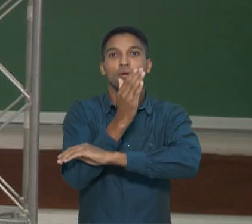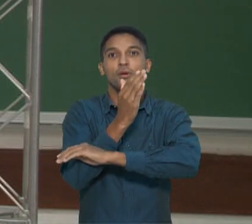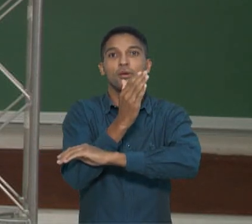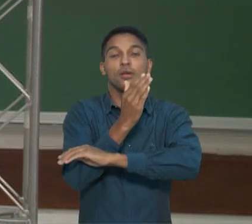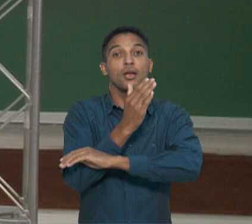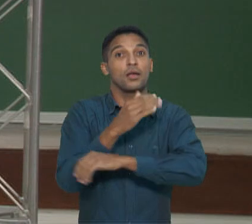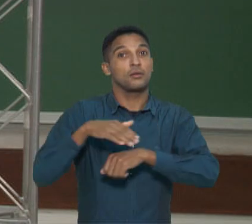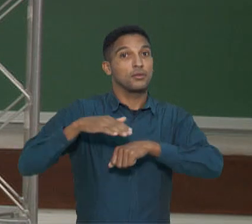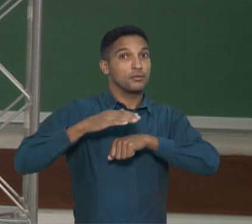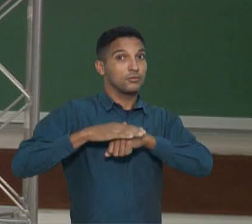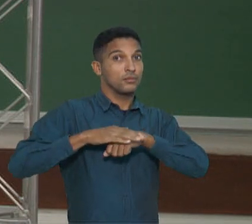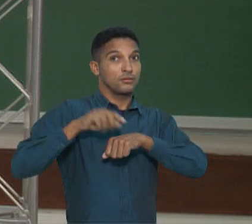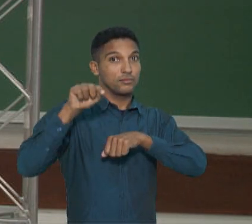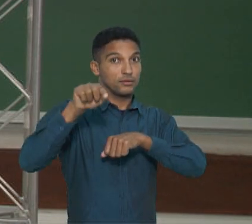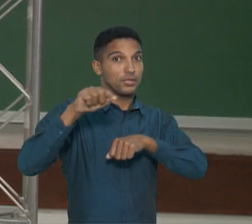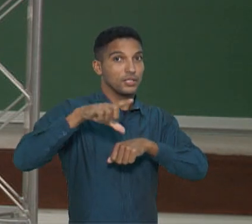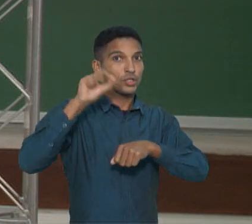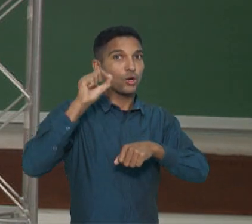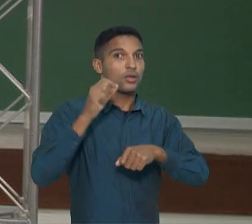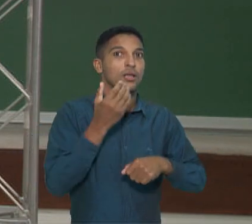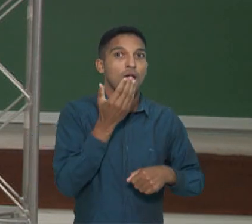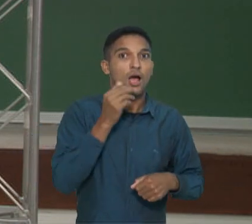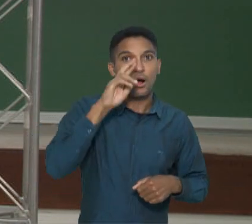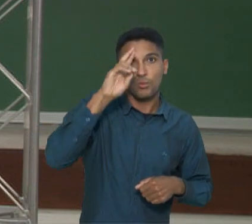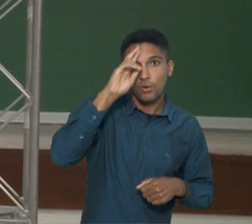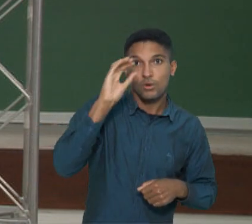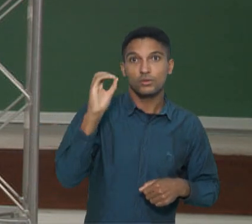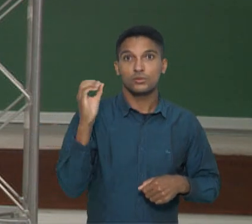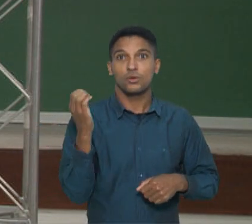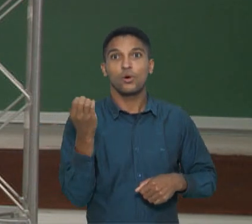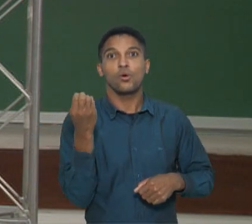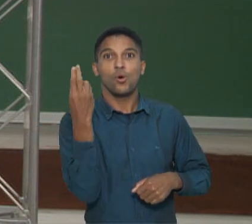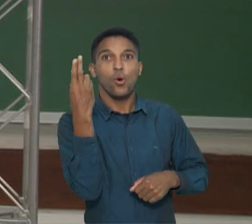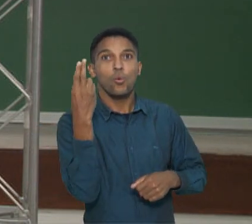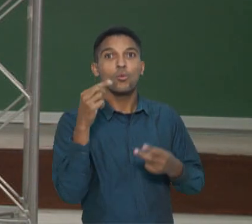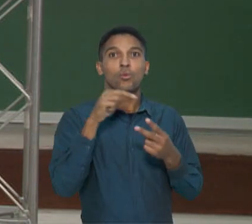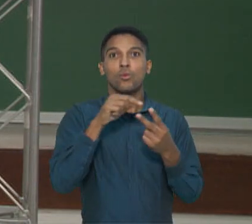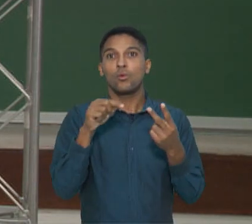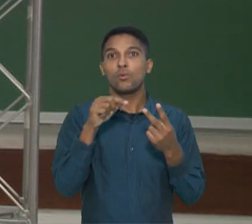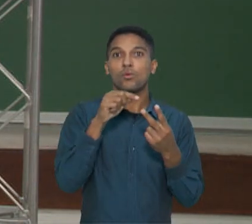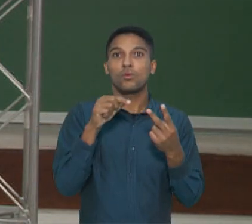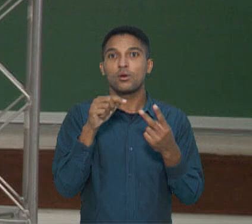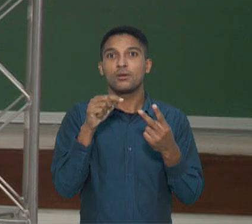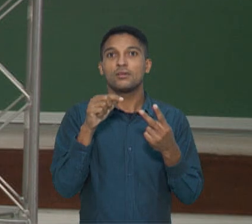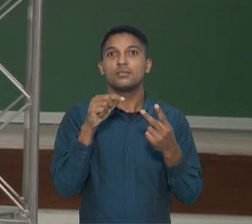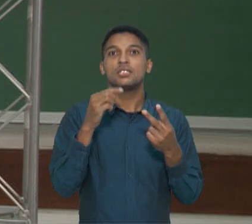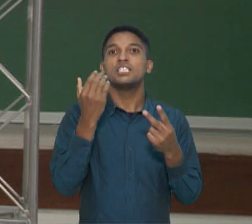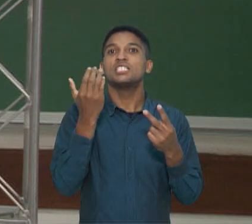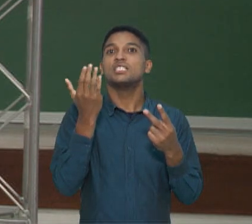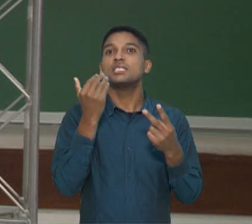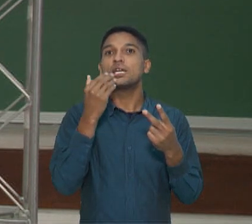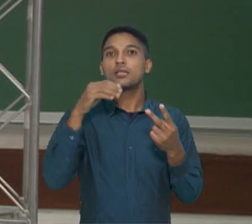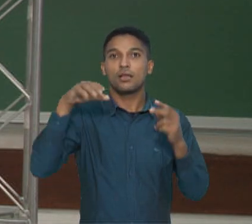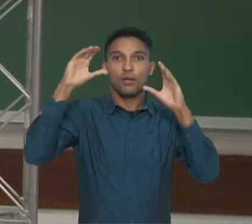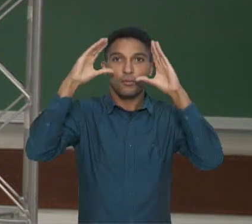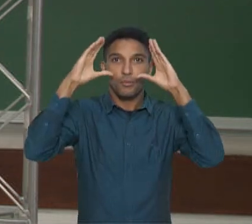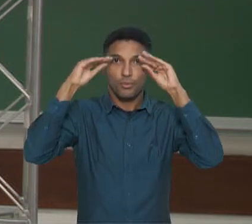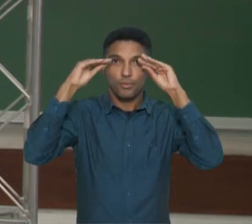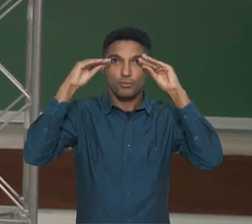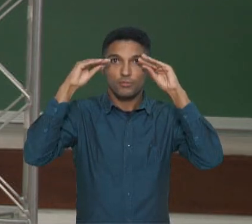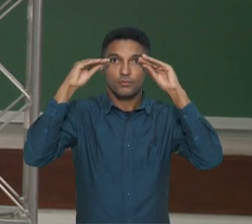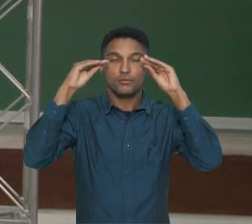cliente escolher se ele vai optar pelo almoço ou pelo jantar, tá? E pensión completa, a